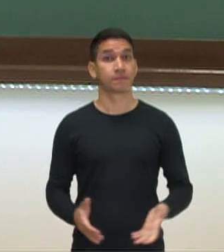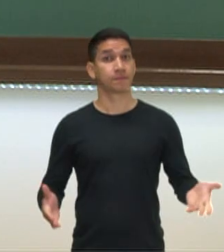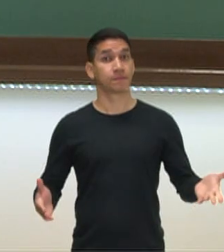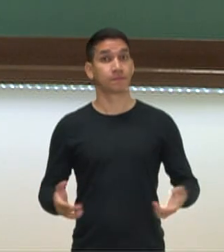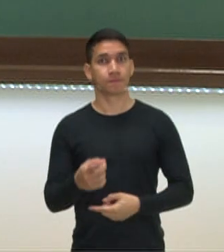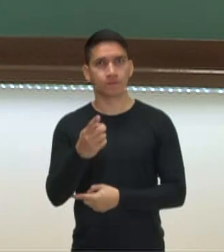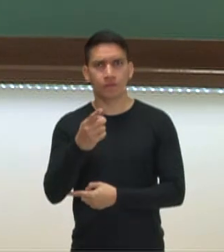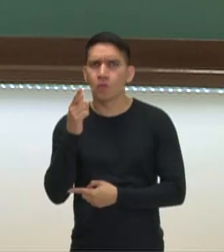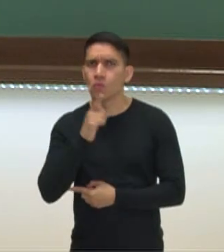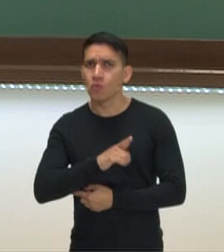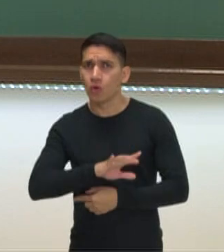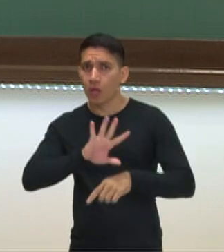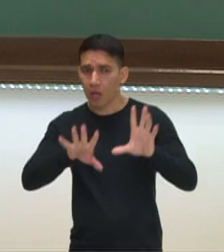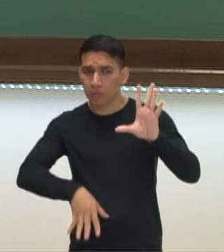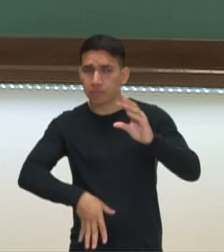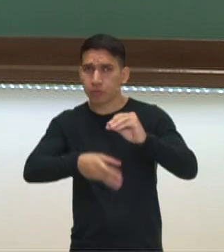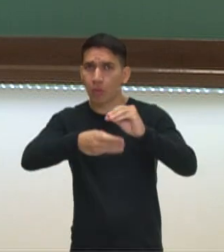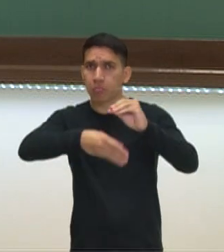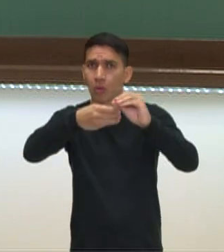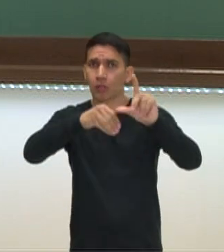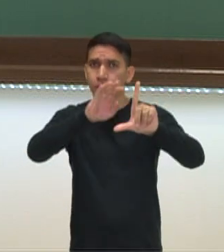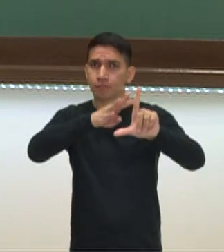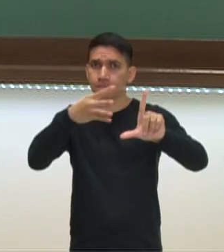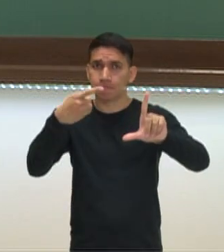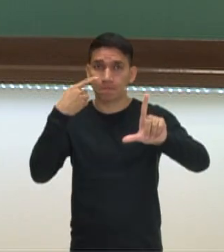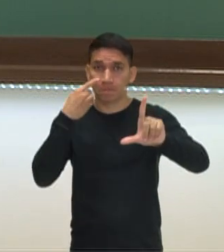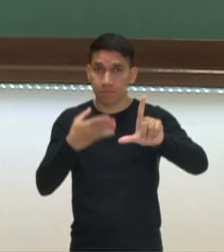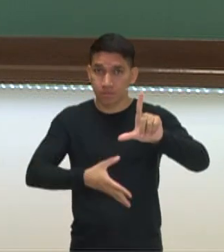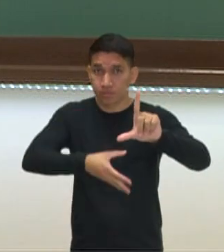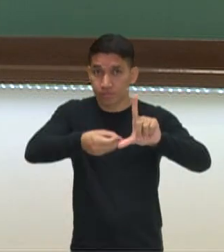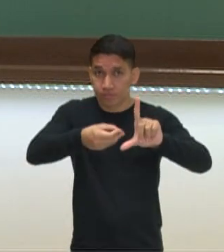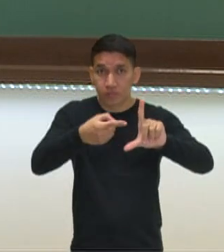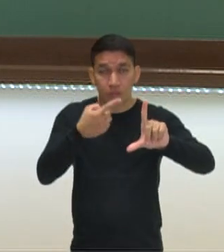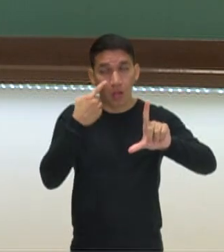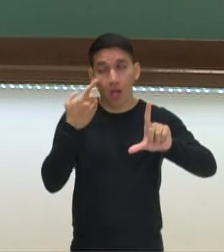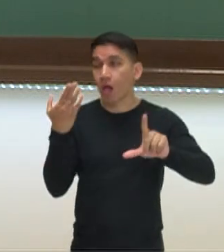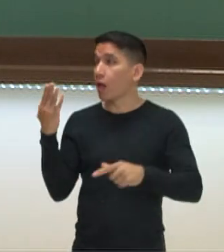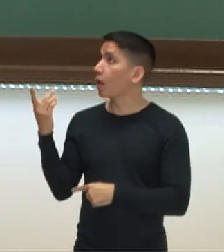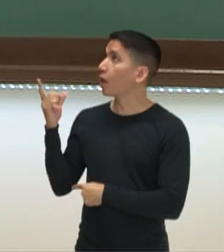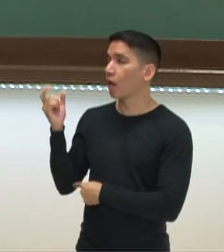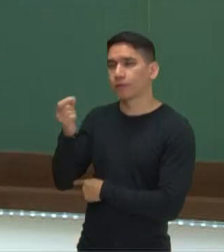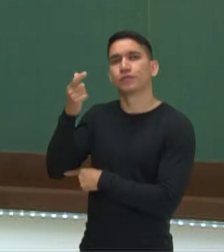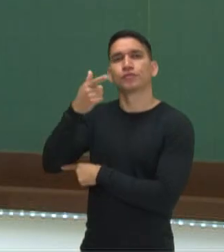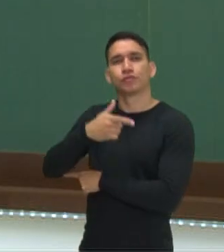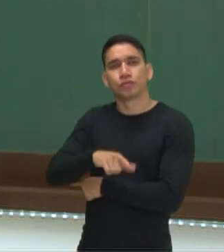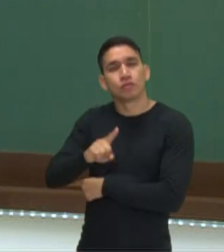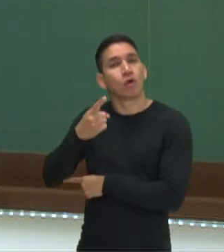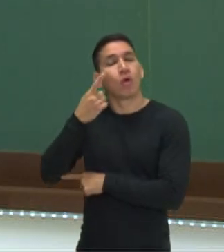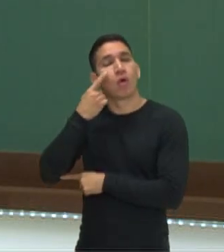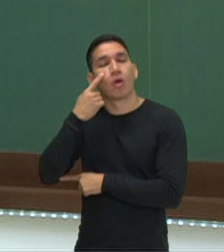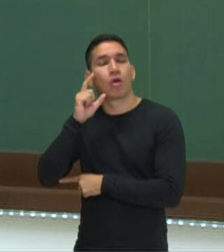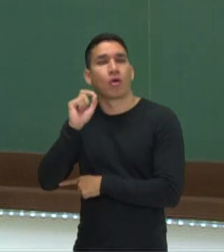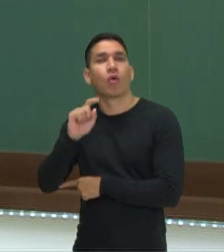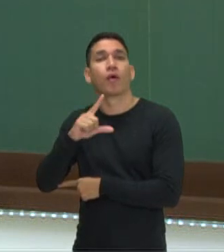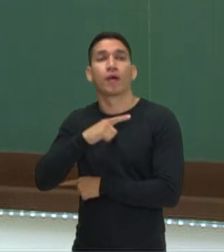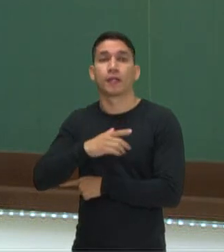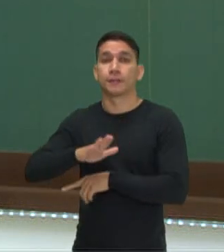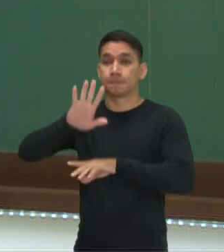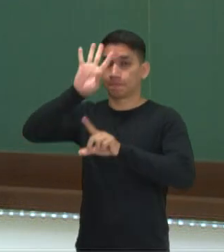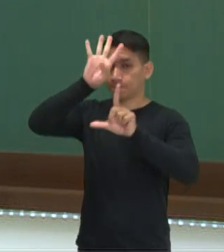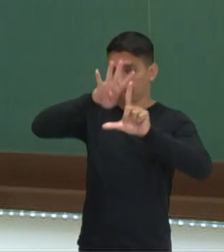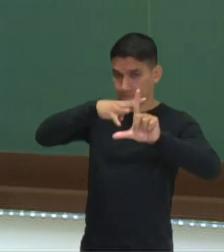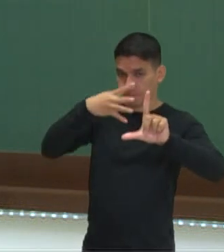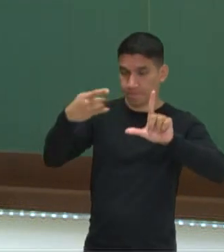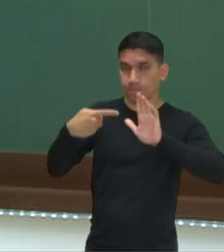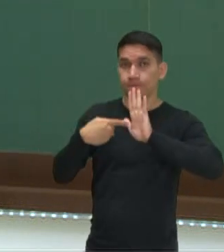E aí, pessoal, completaram a tabela? Vamos lá? Então, pessoal, novamente retomando aqui. A tabela está representando,